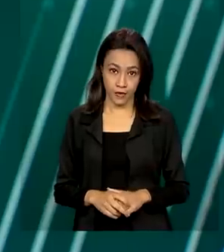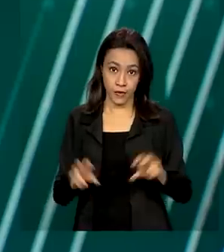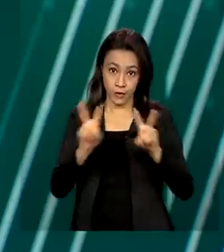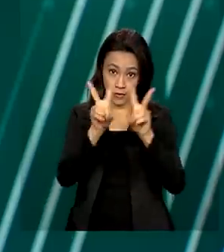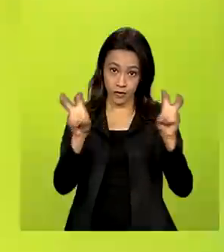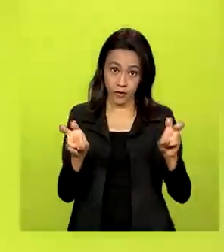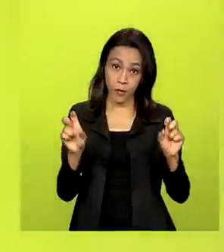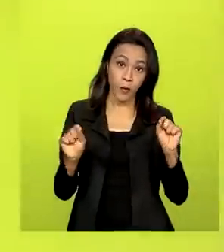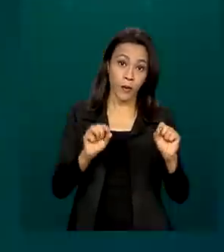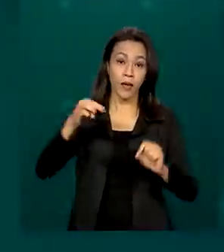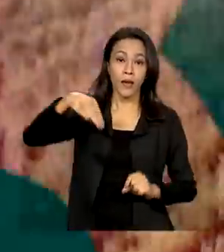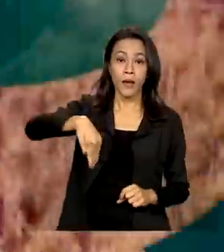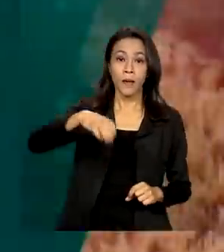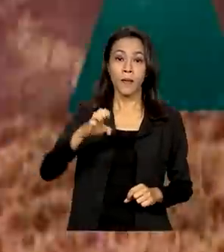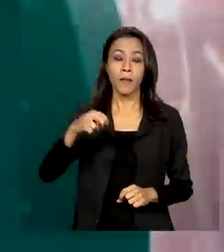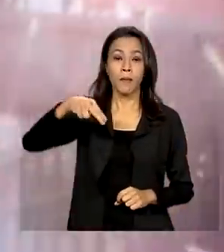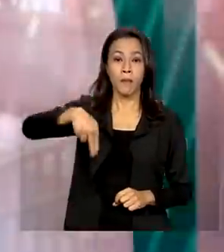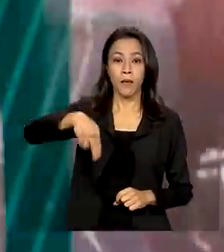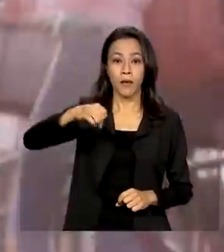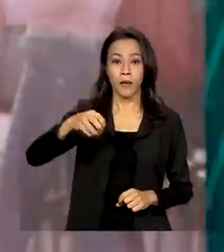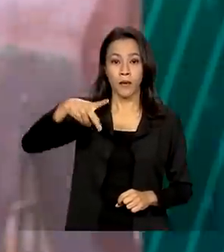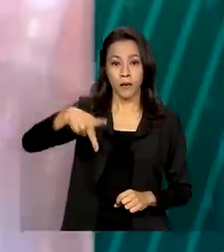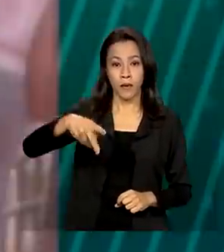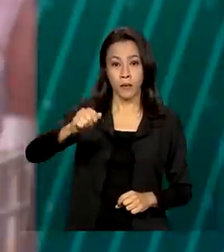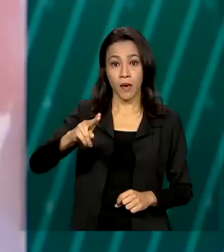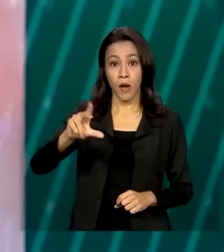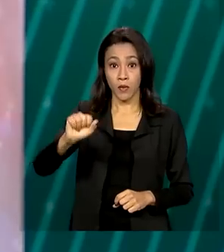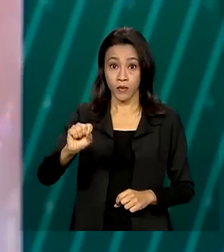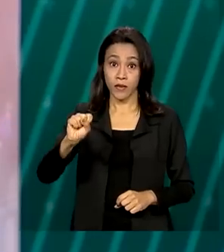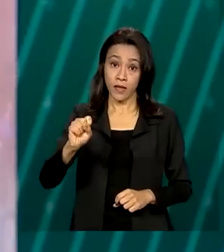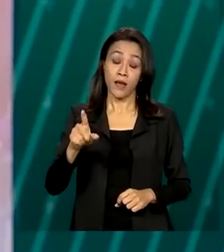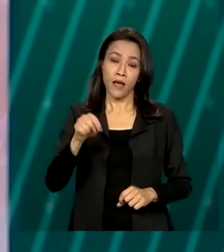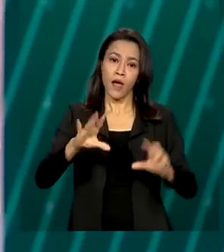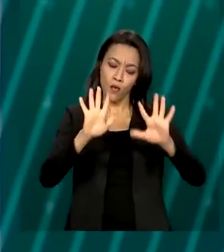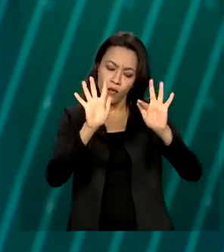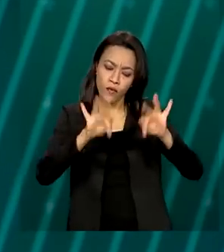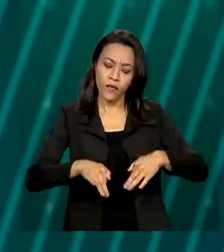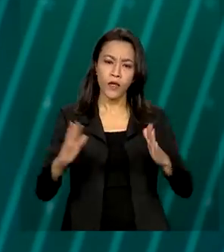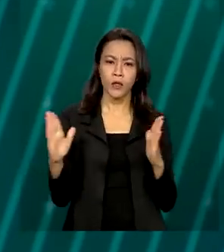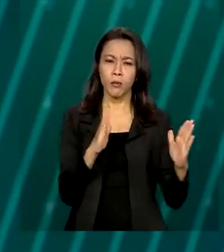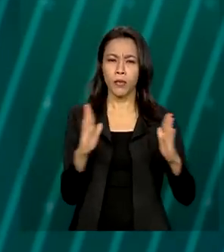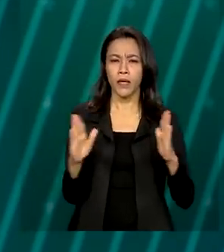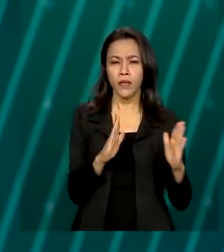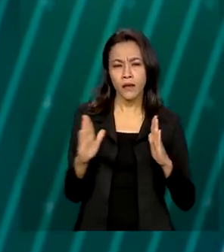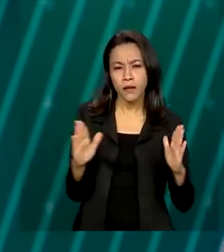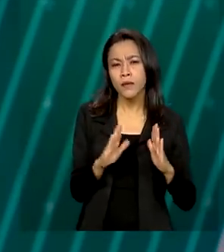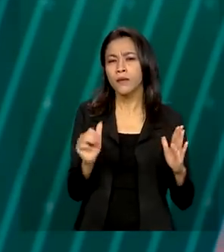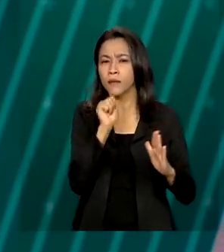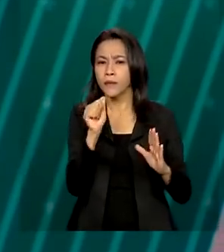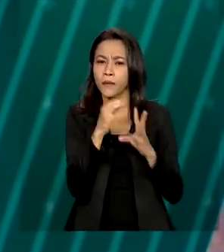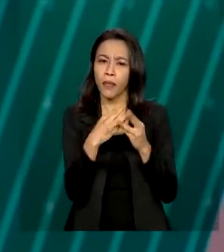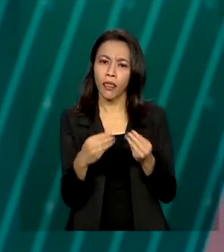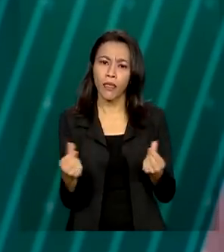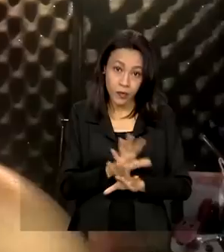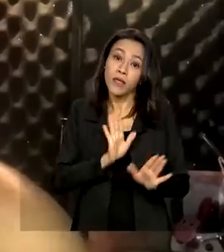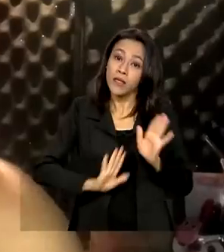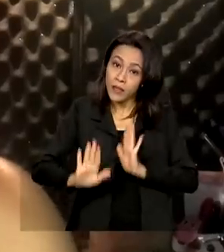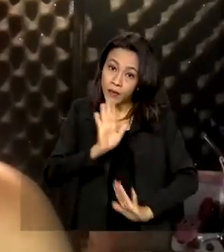assunto agora é a menopausa, a fase que marca o fim do período fértil da mulher e que apresenta sintomas, precisa de